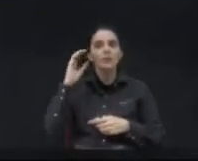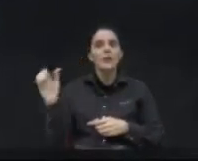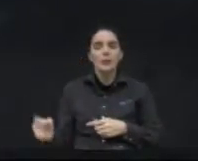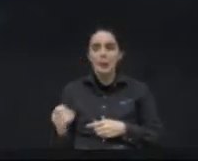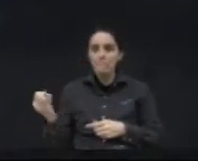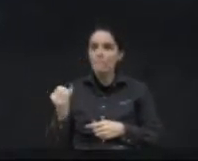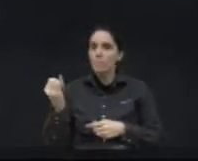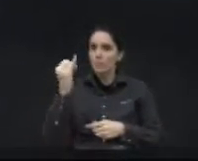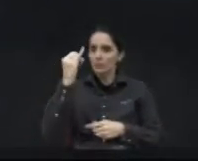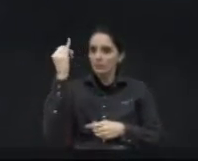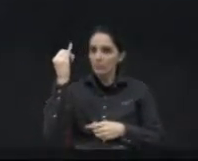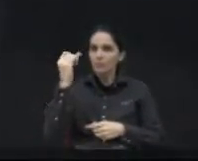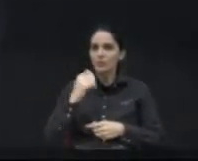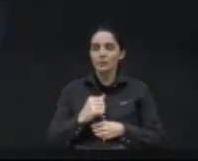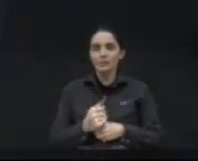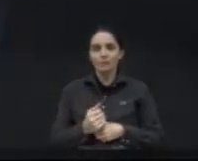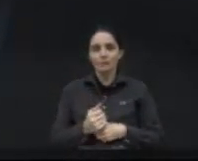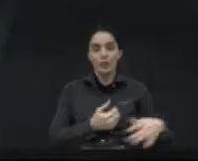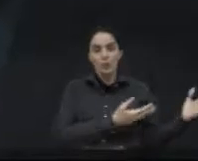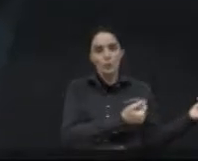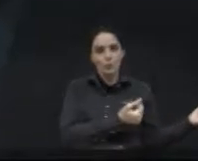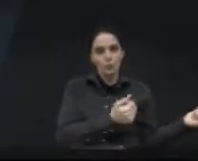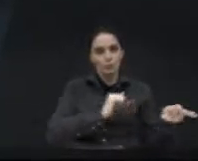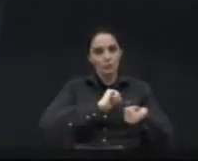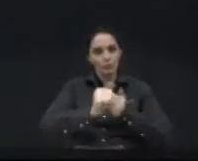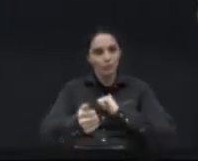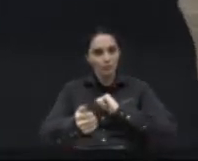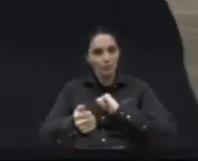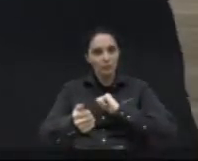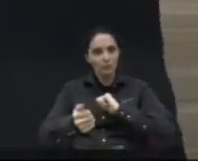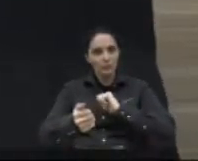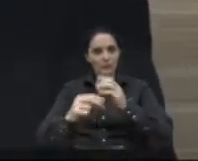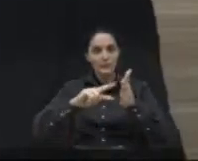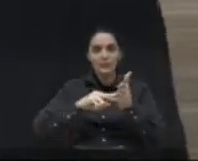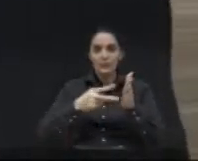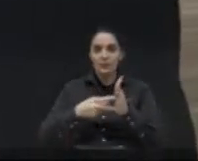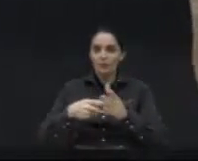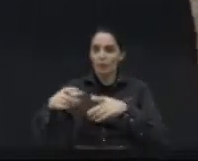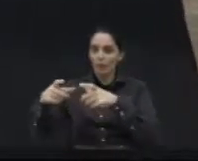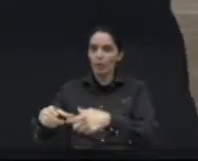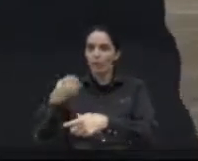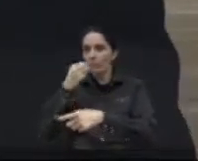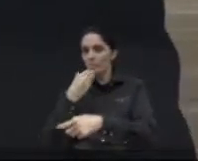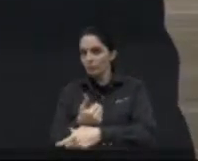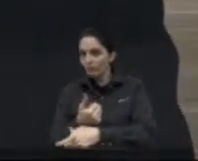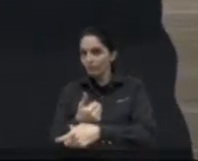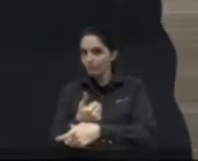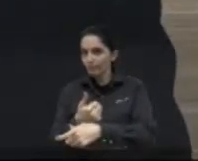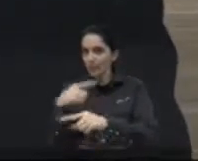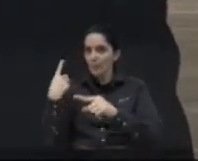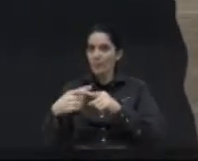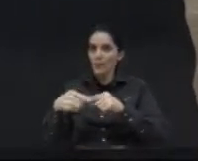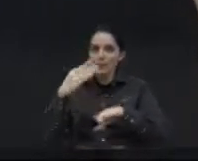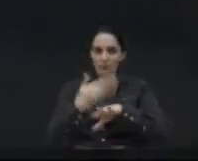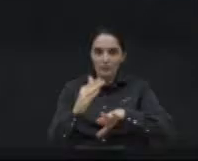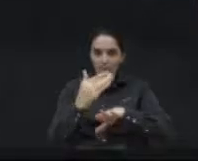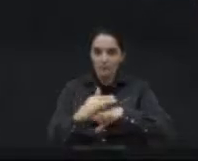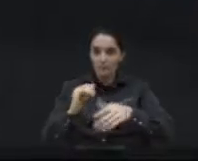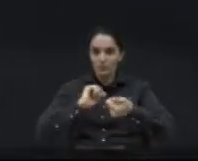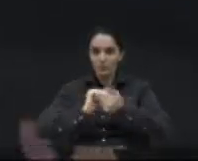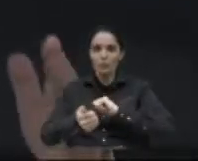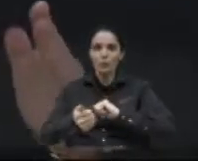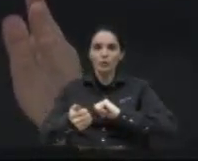uma coisa que tira eles de lugares de risco. Porque para você praticar um esporte, você tem que estar bem fisicamente, tem